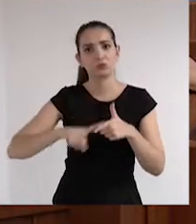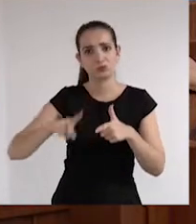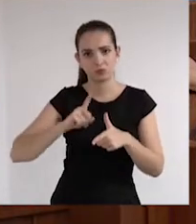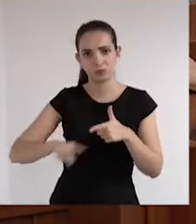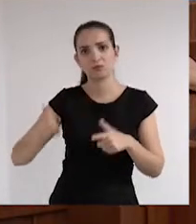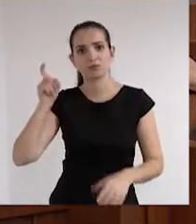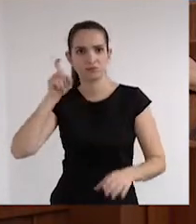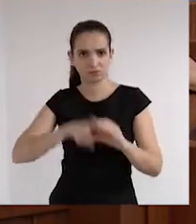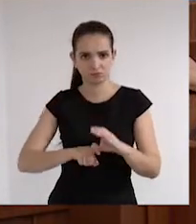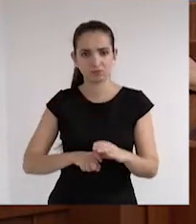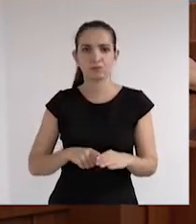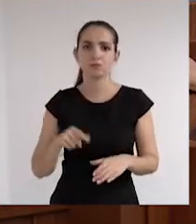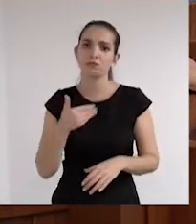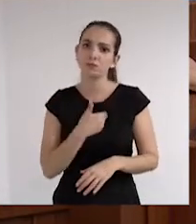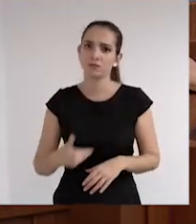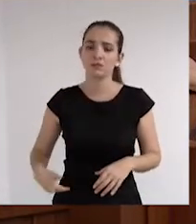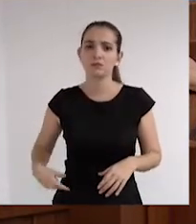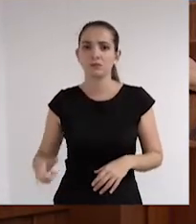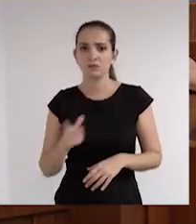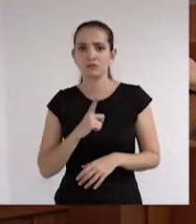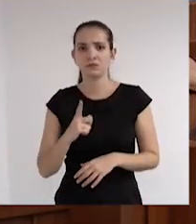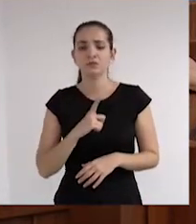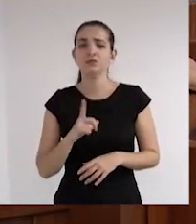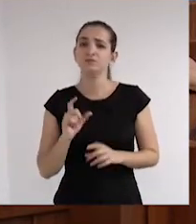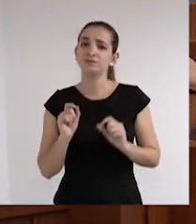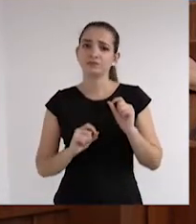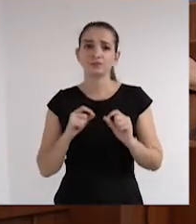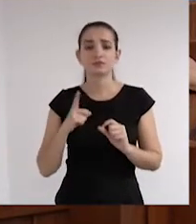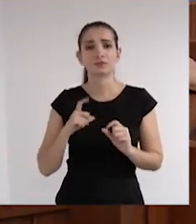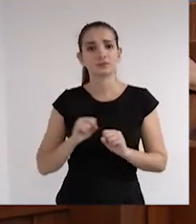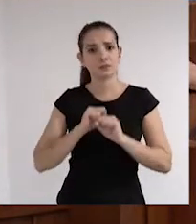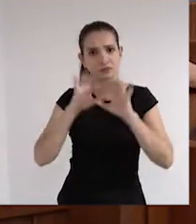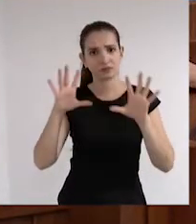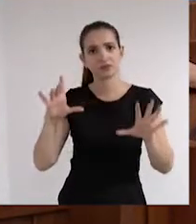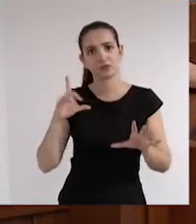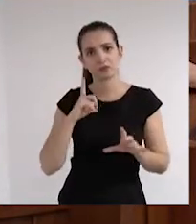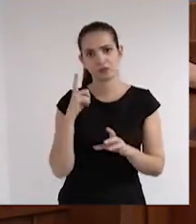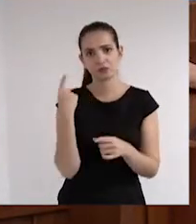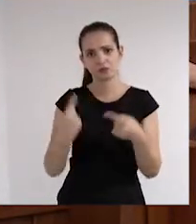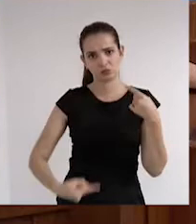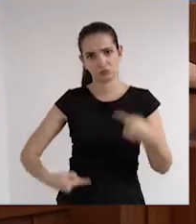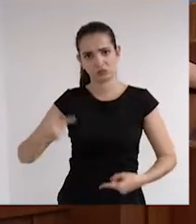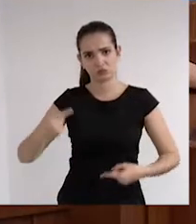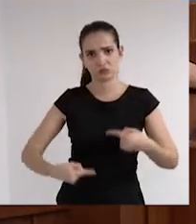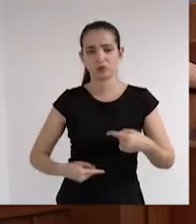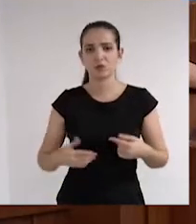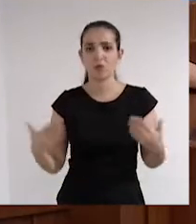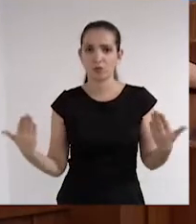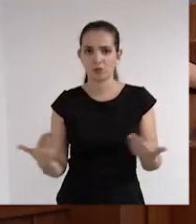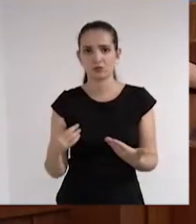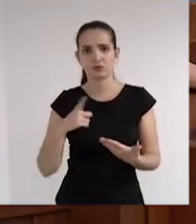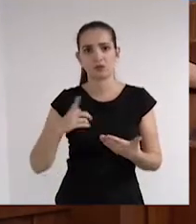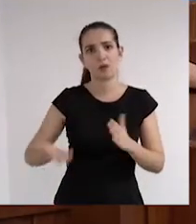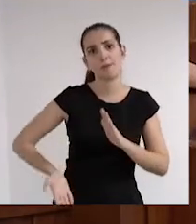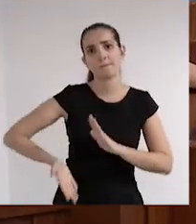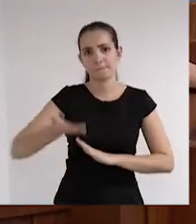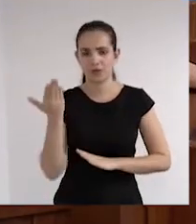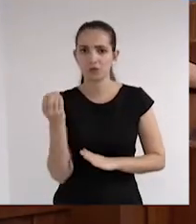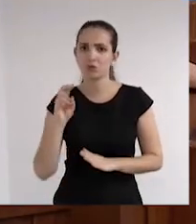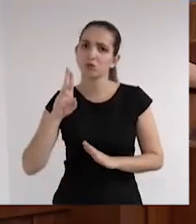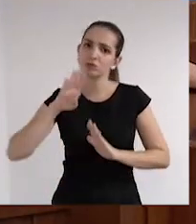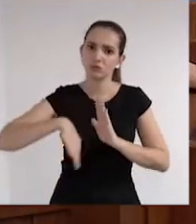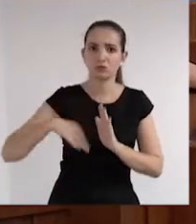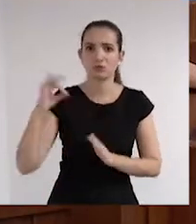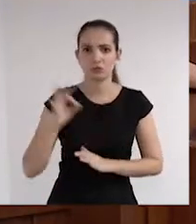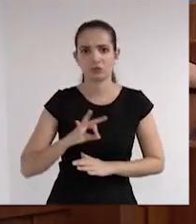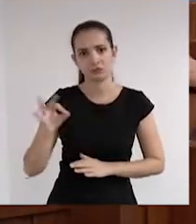as despesas que o Estado tem, obviamente que além de se discutir aqui o aumento, a diminuição de alíquota,